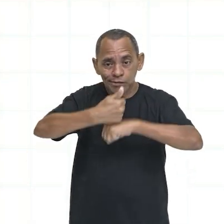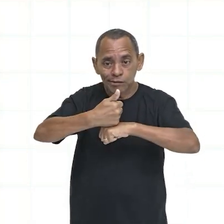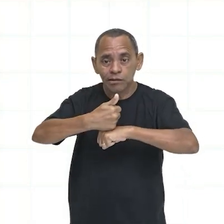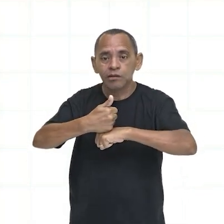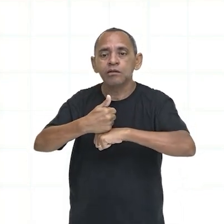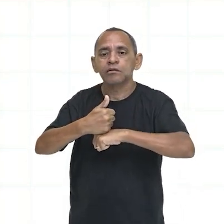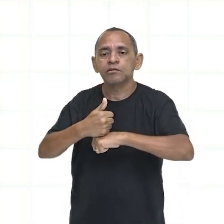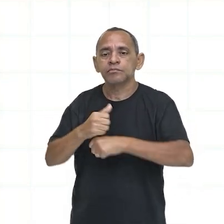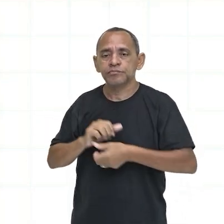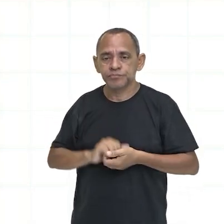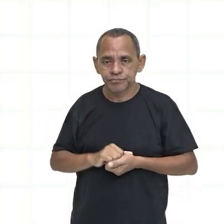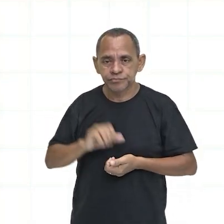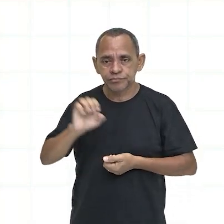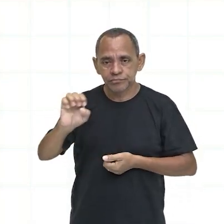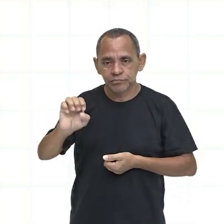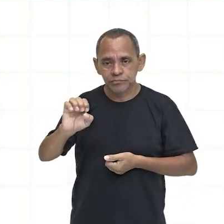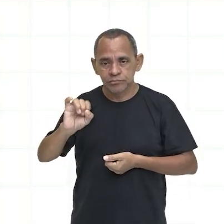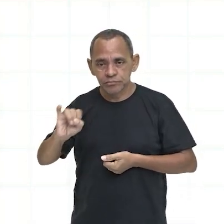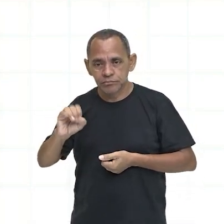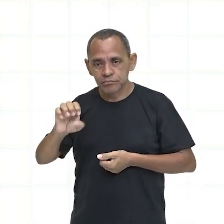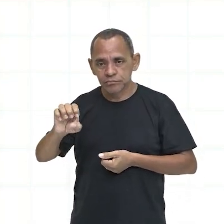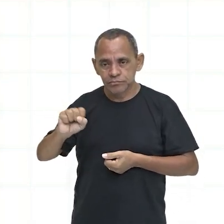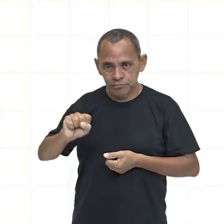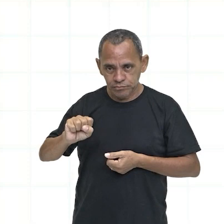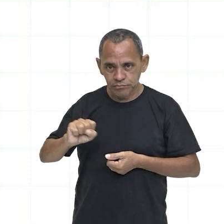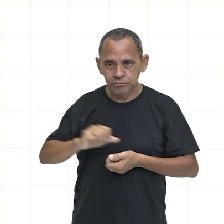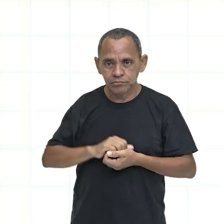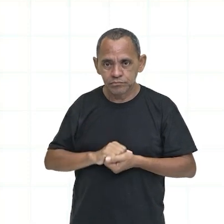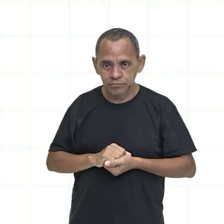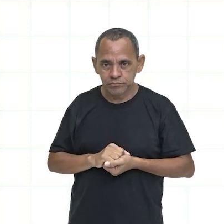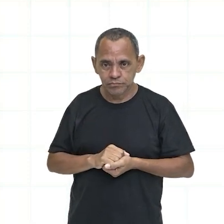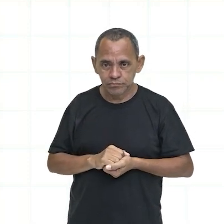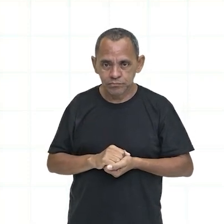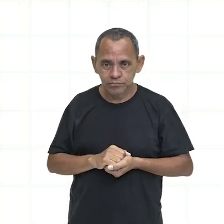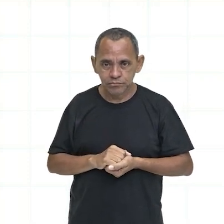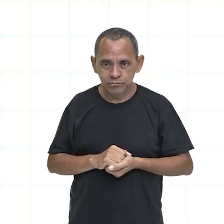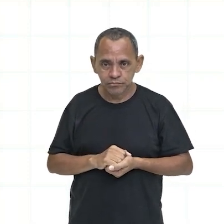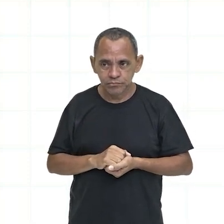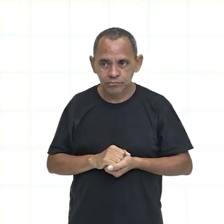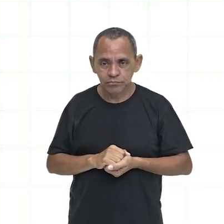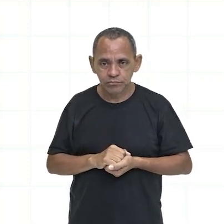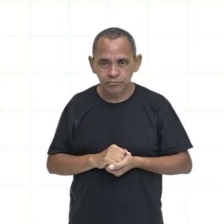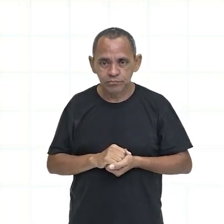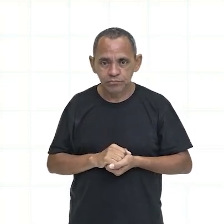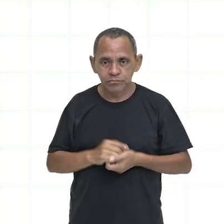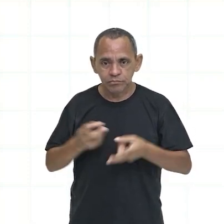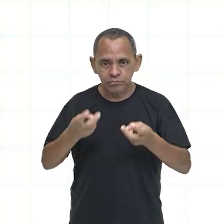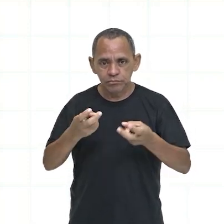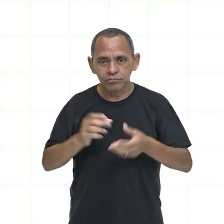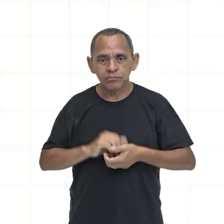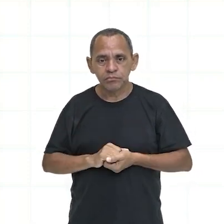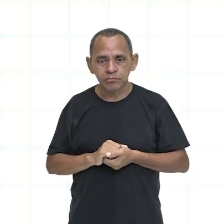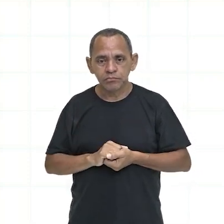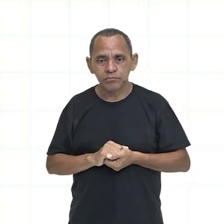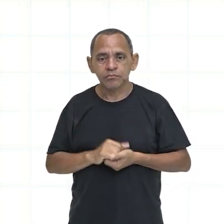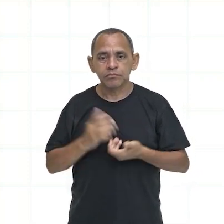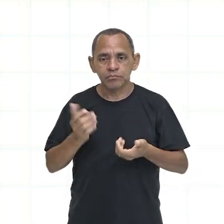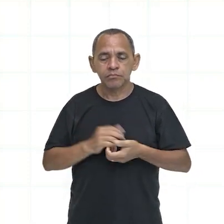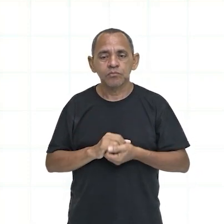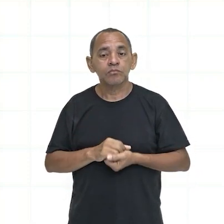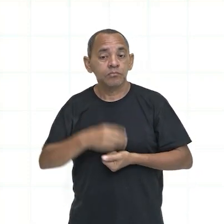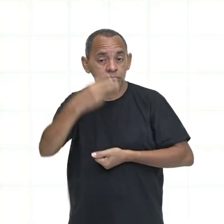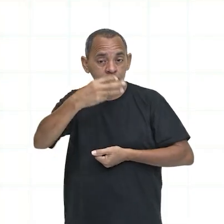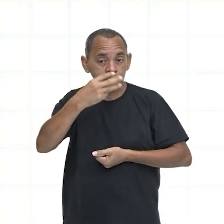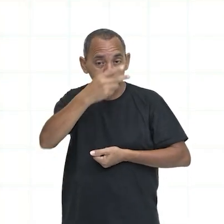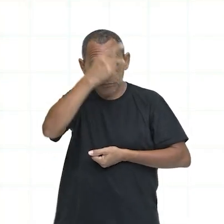Sempre falando de sujeito com terceira pessoa do singular, tá bom? Se esses verbos estiverem conjugados com terceira pessoa do singular,